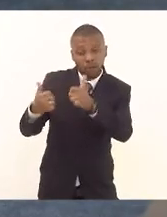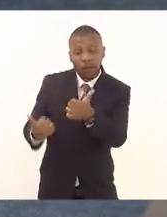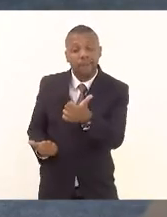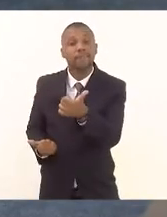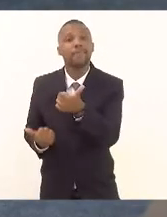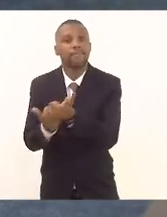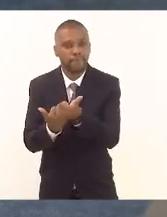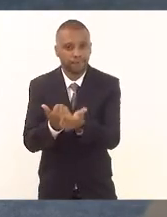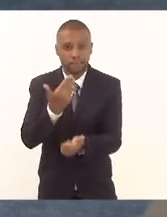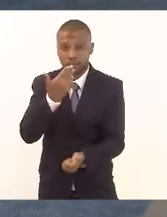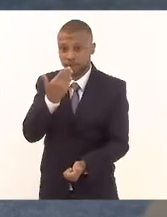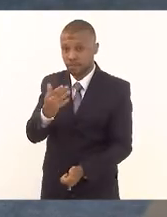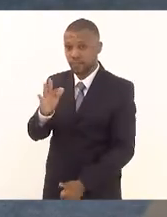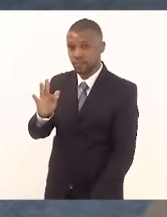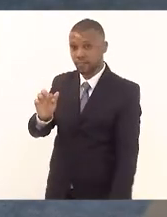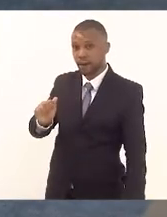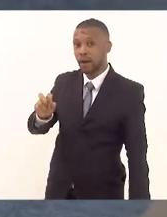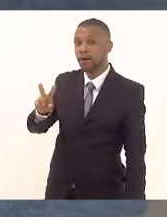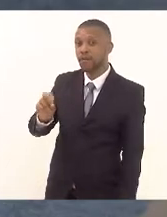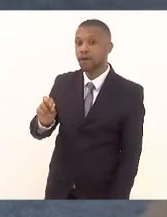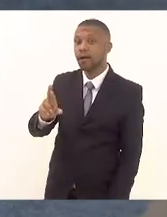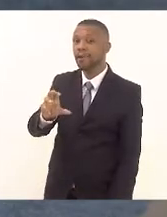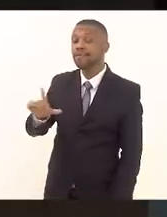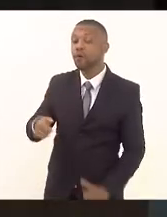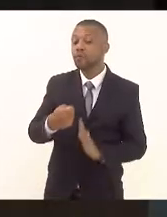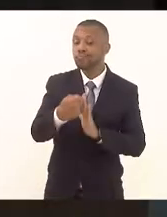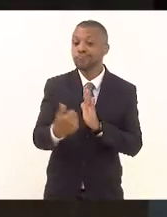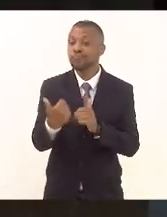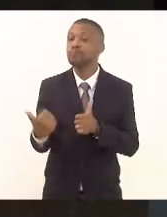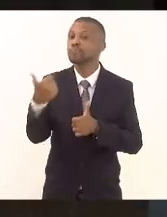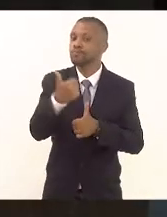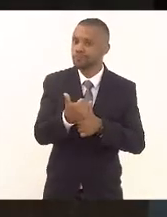favorável ao substitutivo da CCJ,